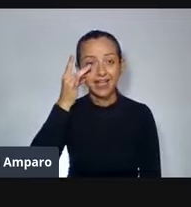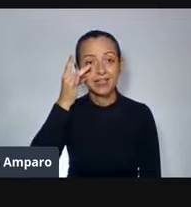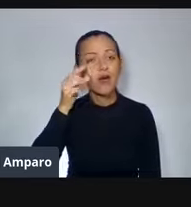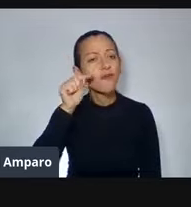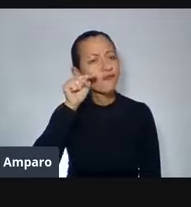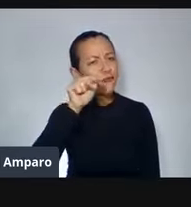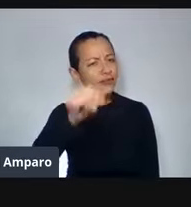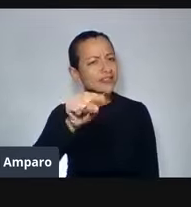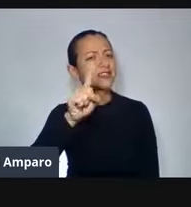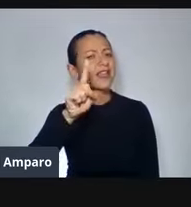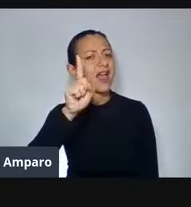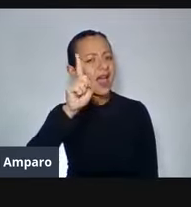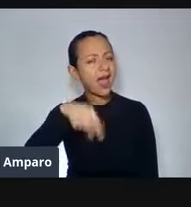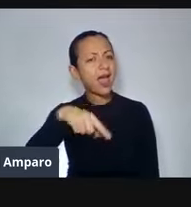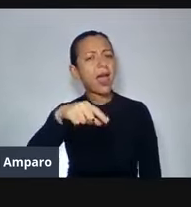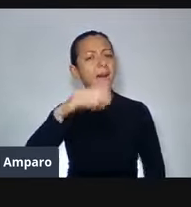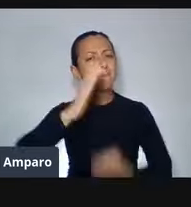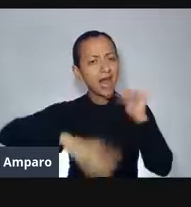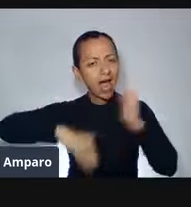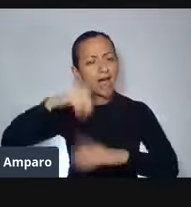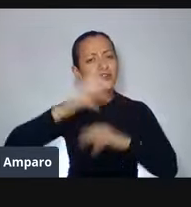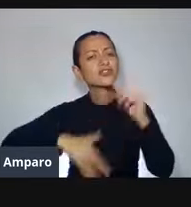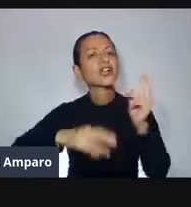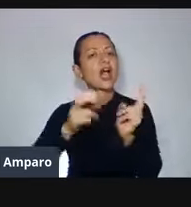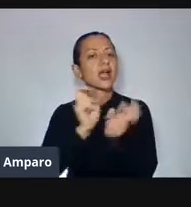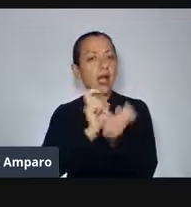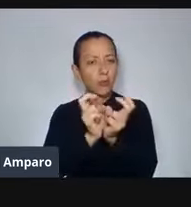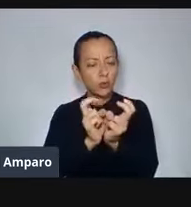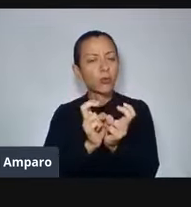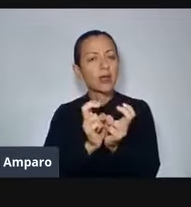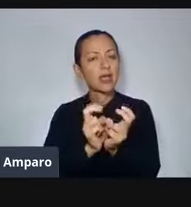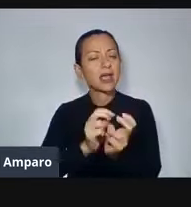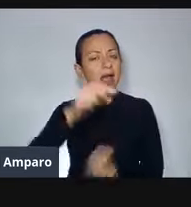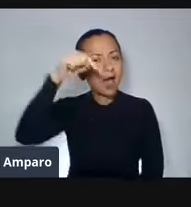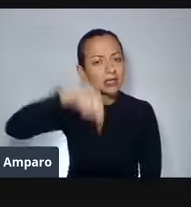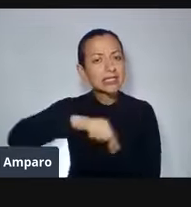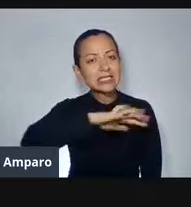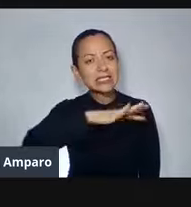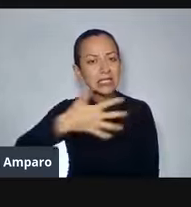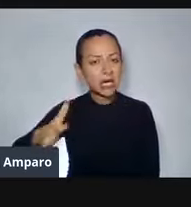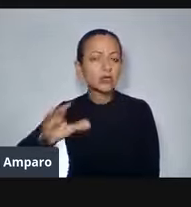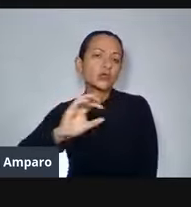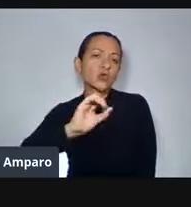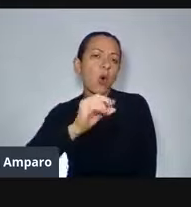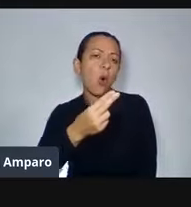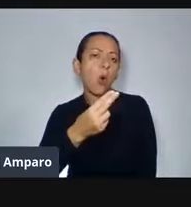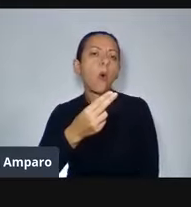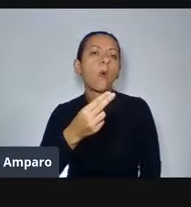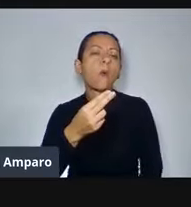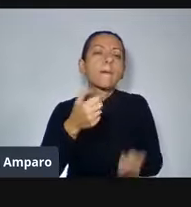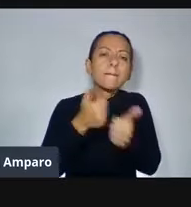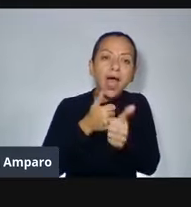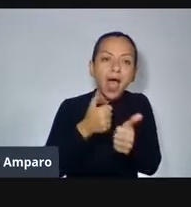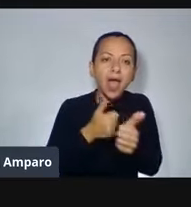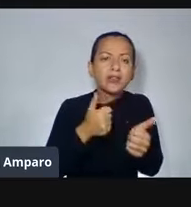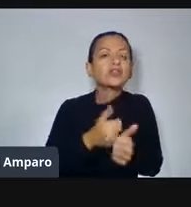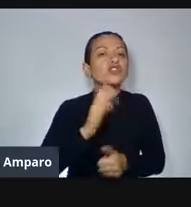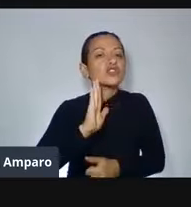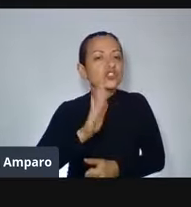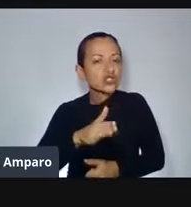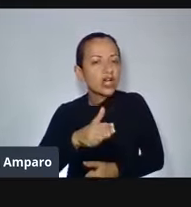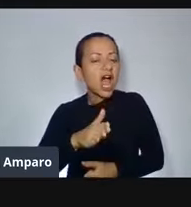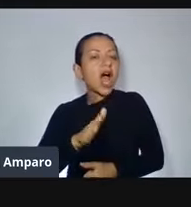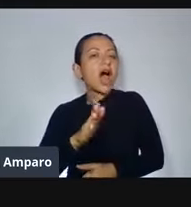que é capoeirista, está nos assistindo, vai estar em Santos, vai estar na região, já é bem graduado, já